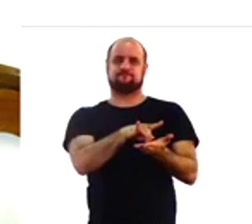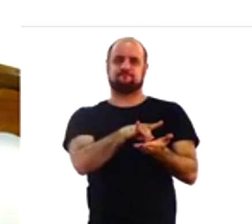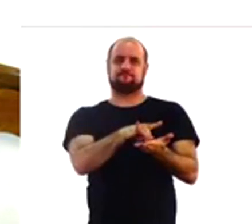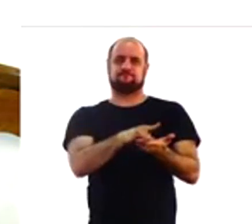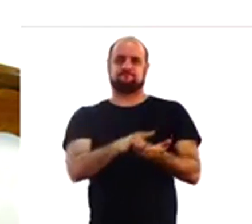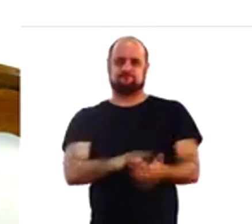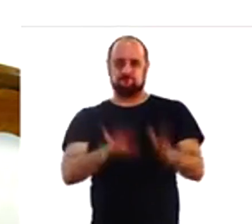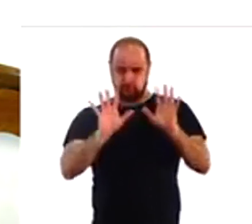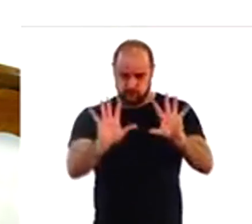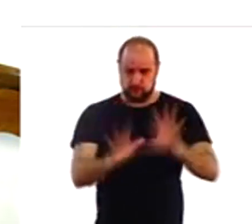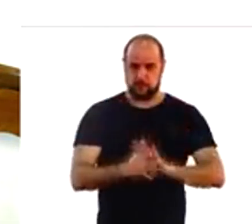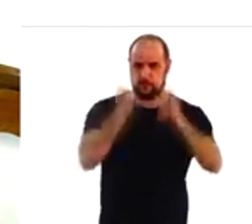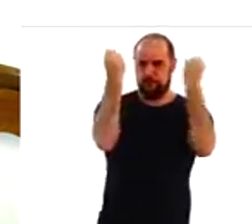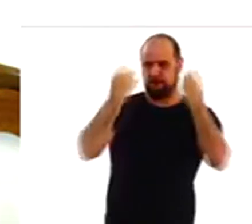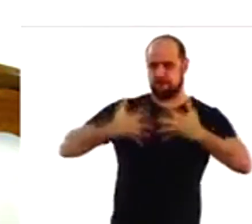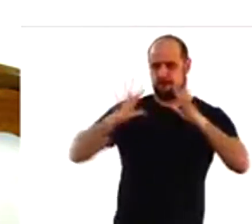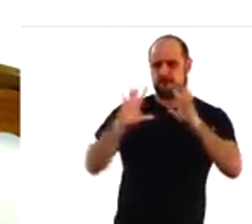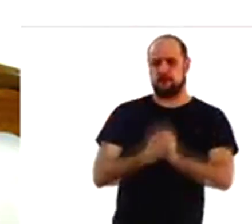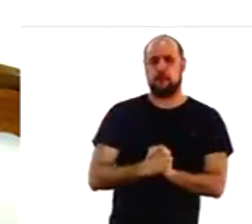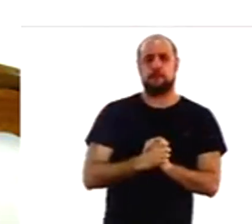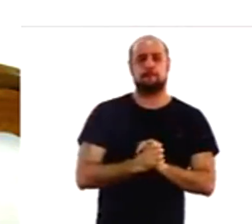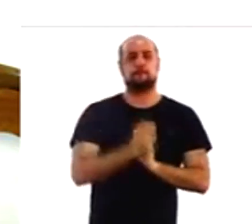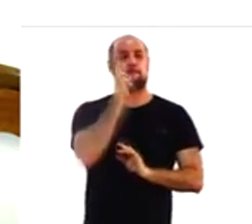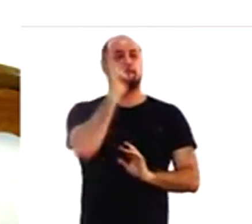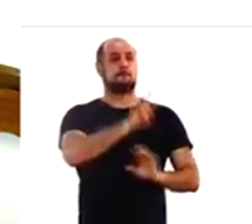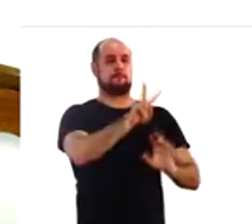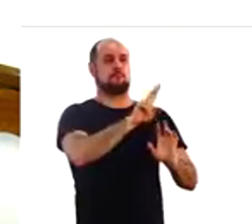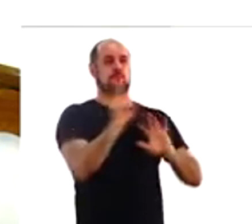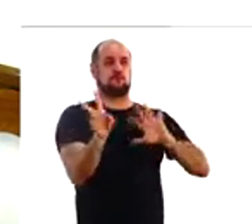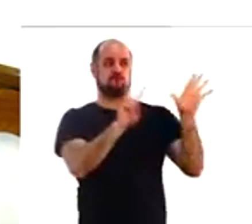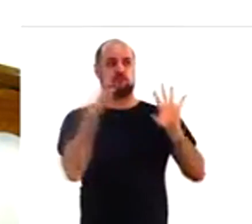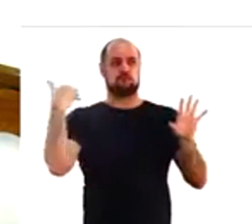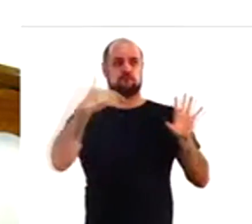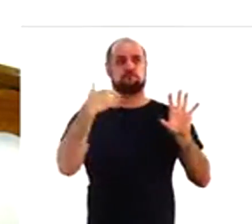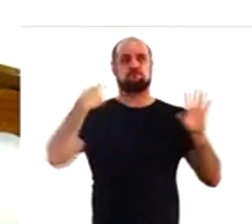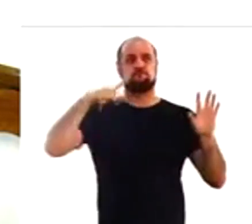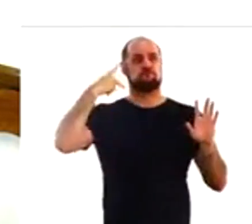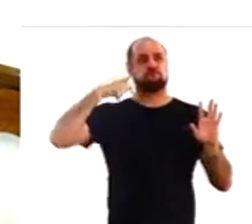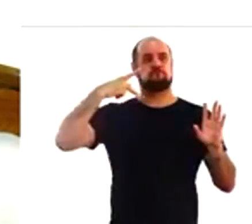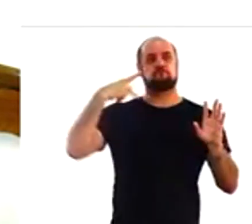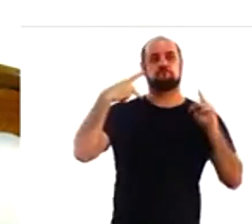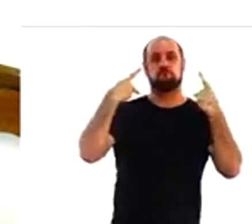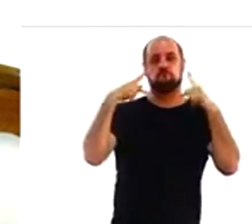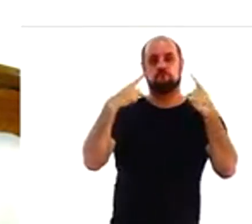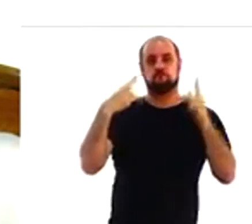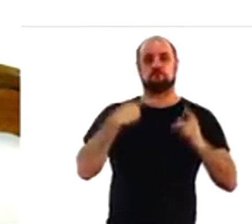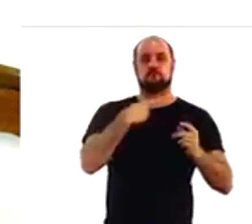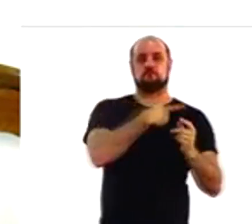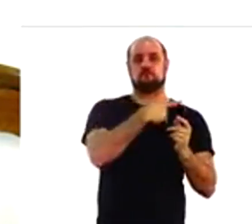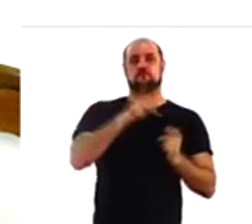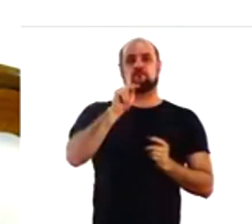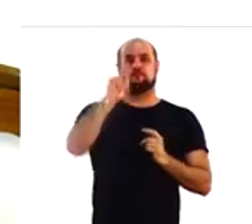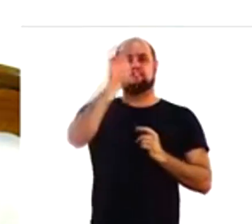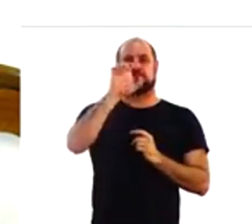eu lhe falar, lhe ilustrar da seguinte maneira. Assistindo nessa semana uma pregação do pastor Tim Keller, lá para